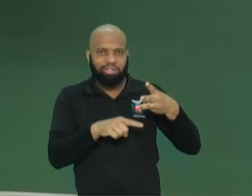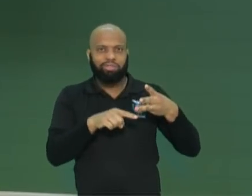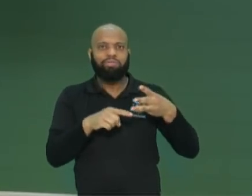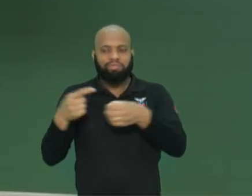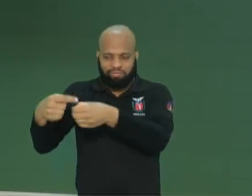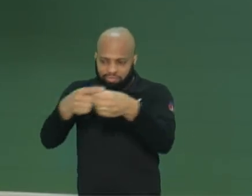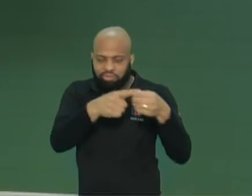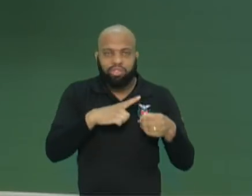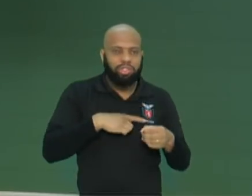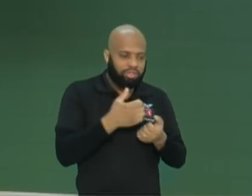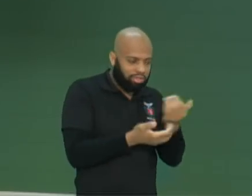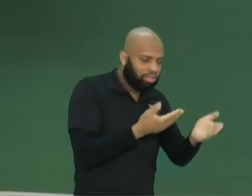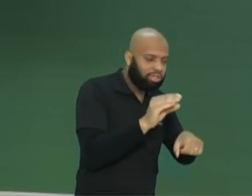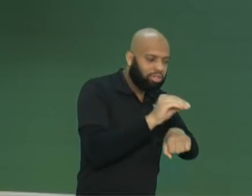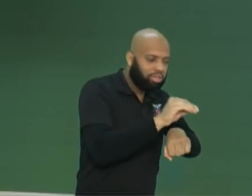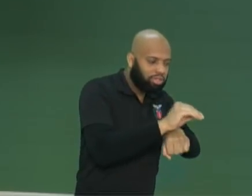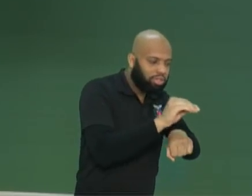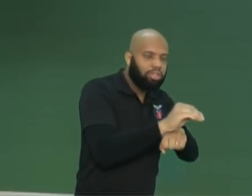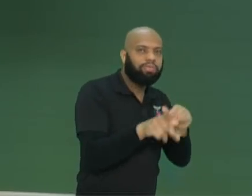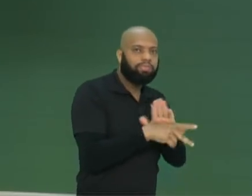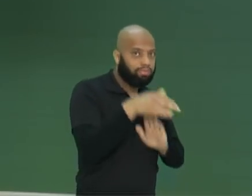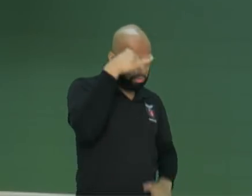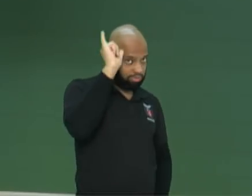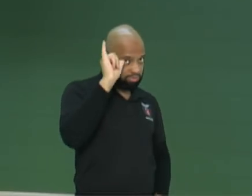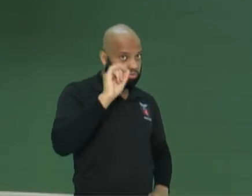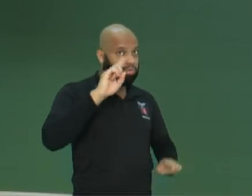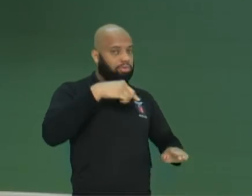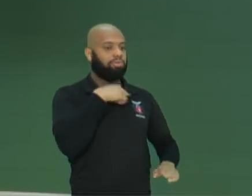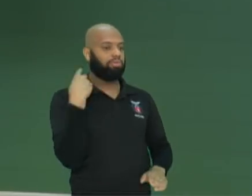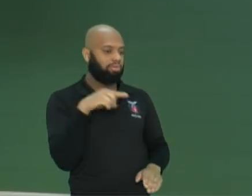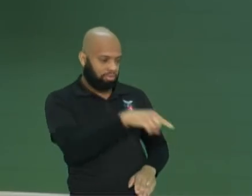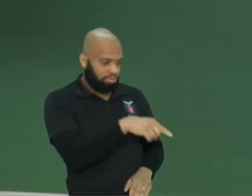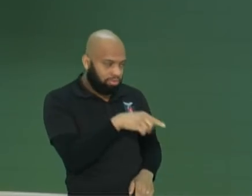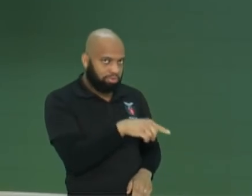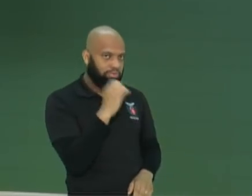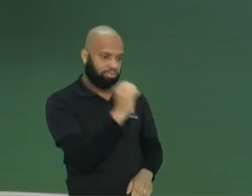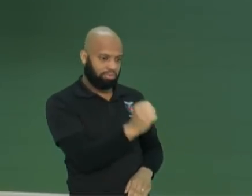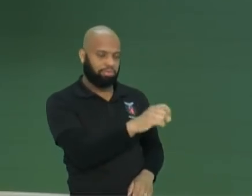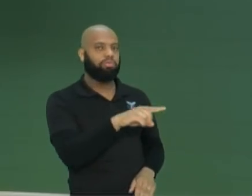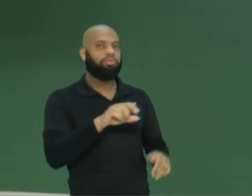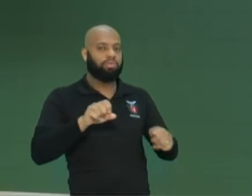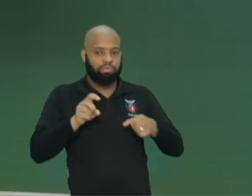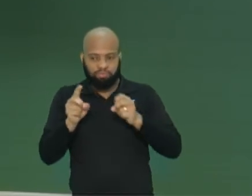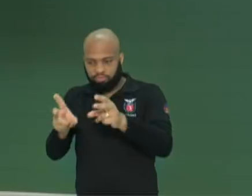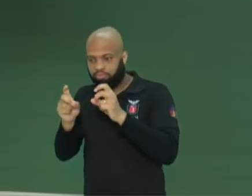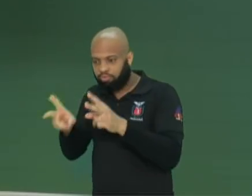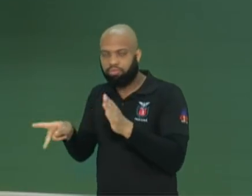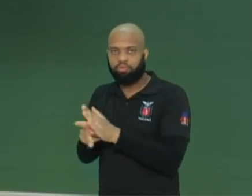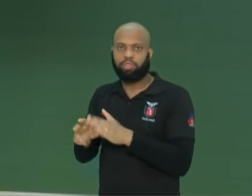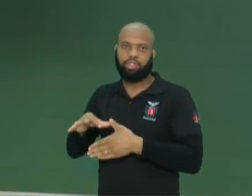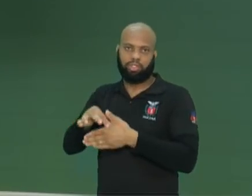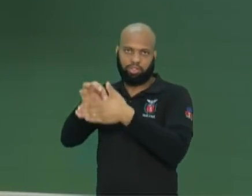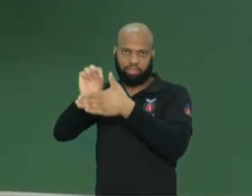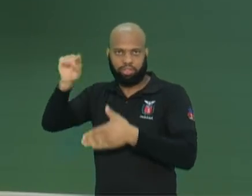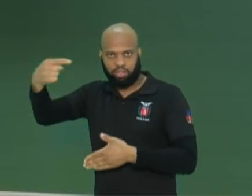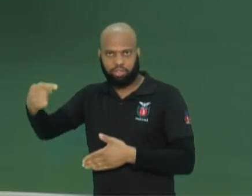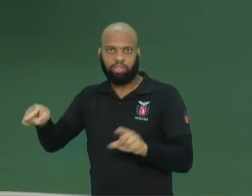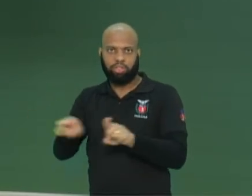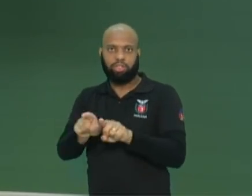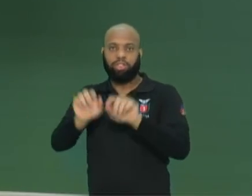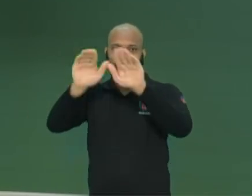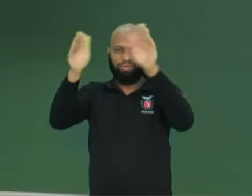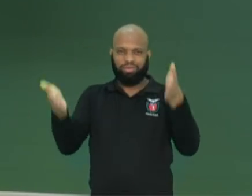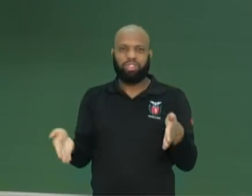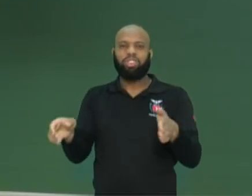na pecuária, vão para as indústrias frigoríficas e são preparadas para exportação. Então é uma carne